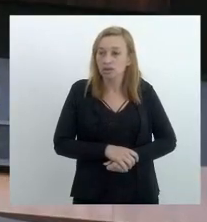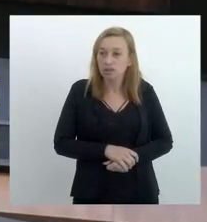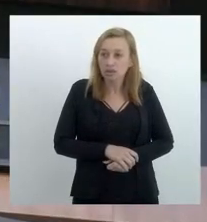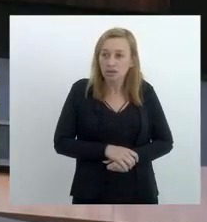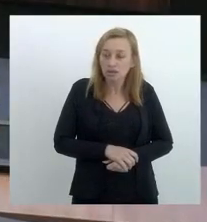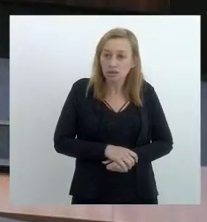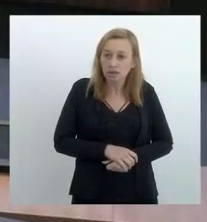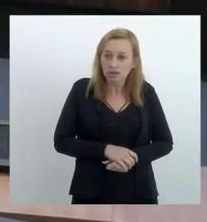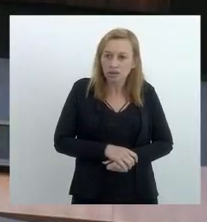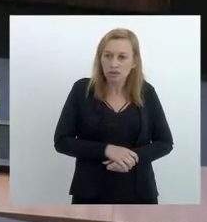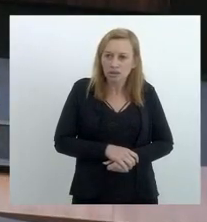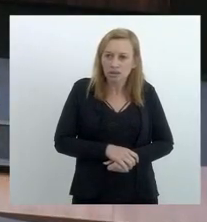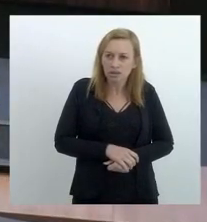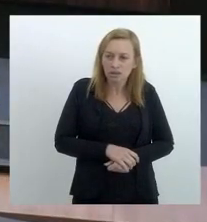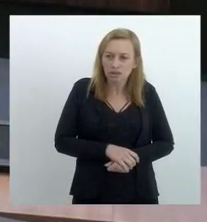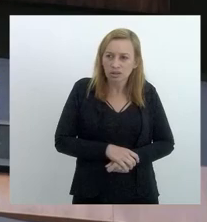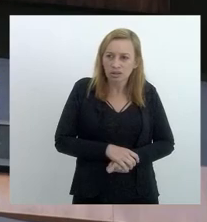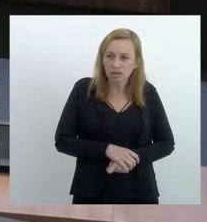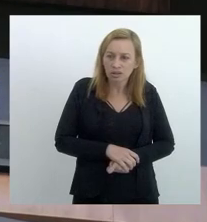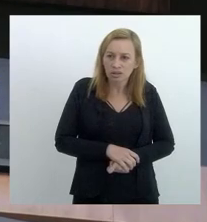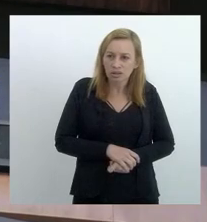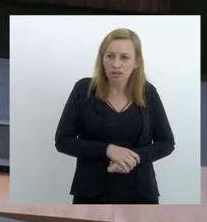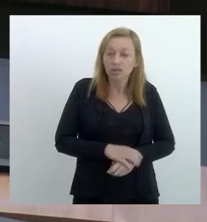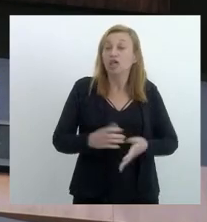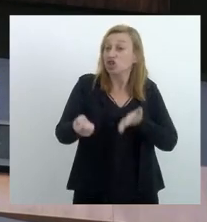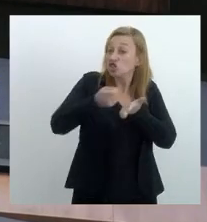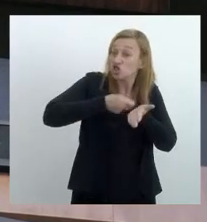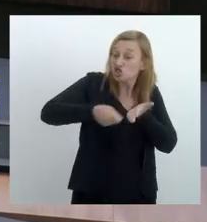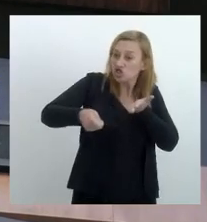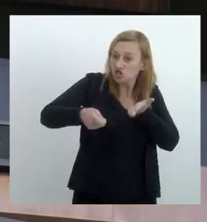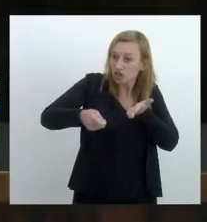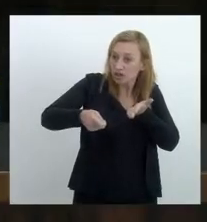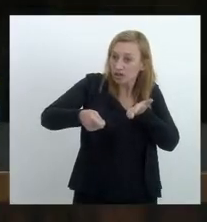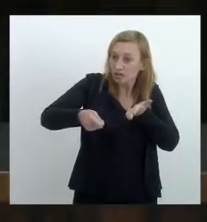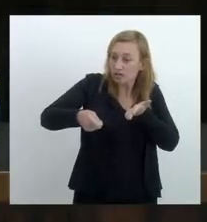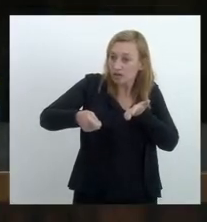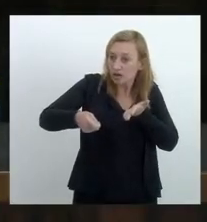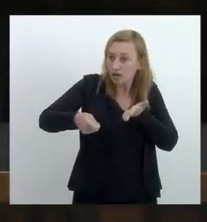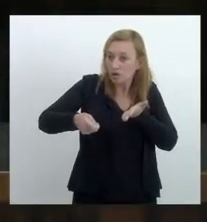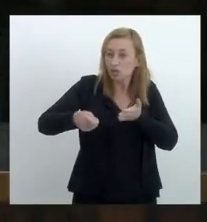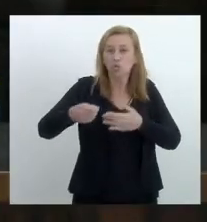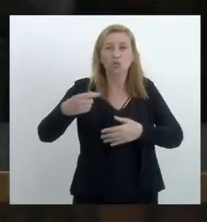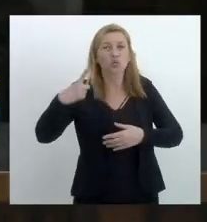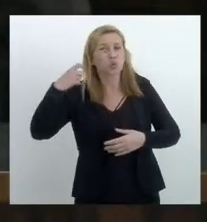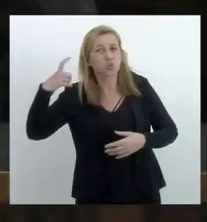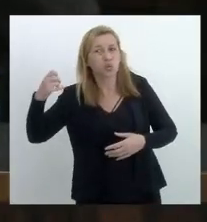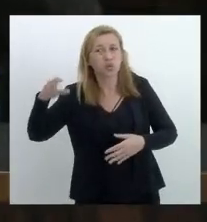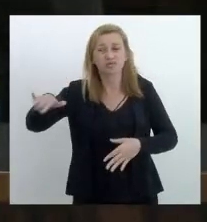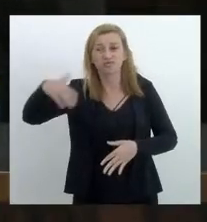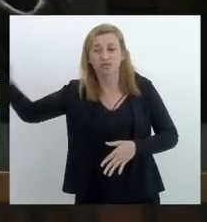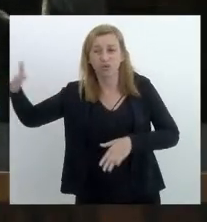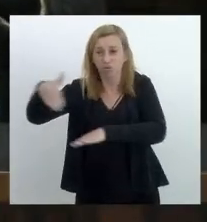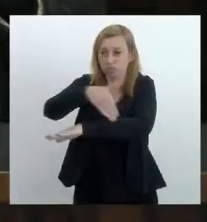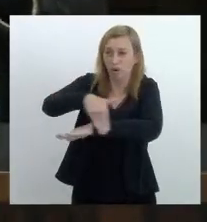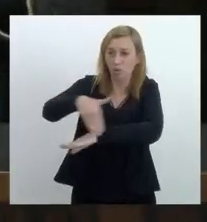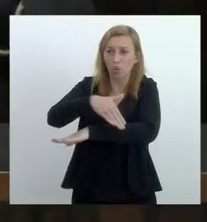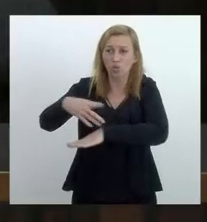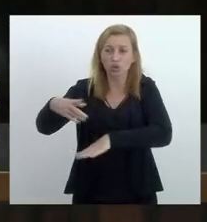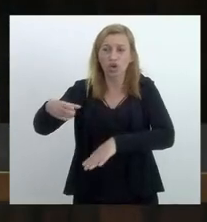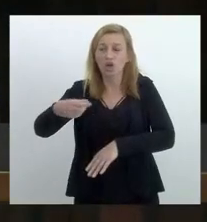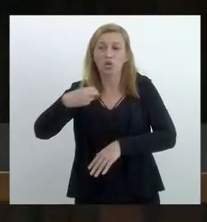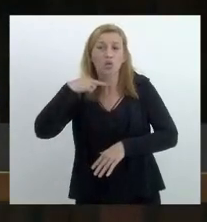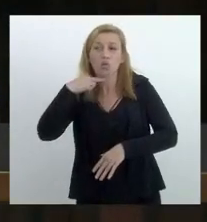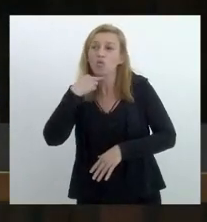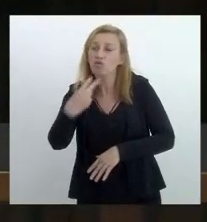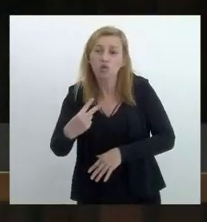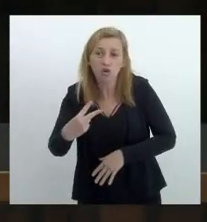solicitar que você escreva, porque com barulho de fora, a sua voz não chega direito aqui.